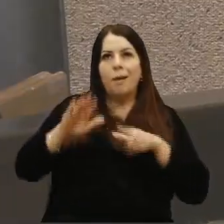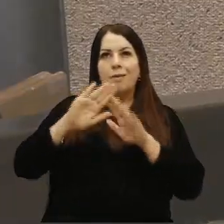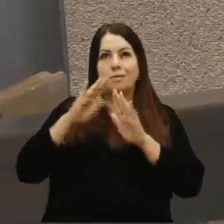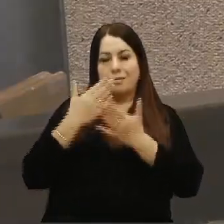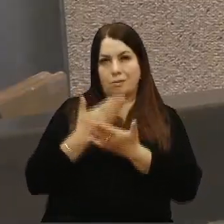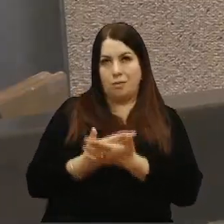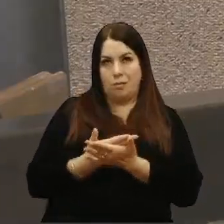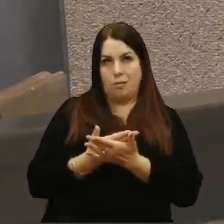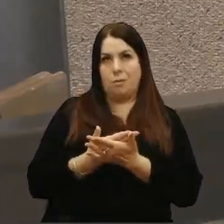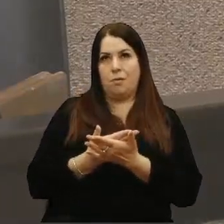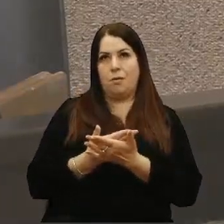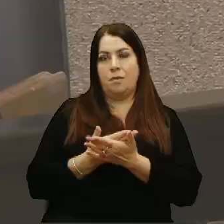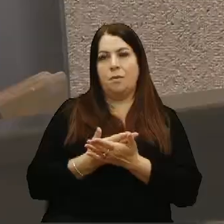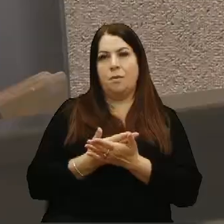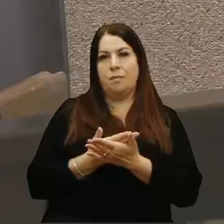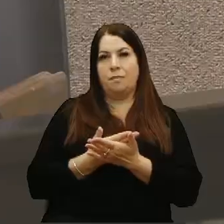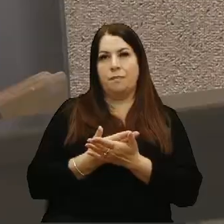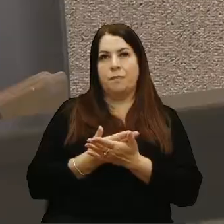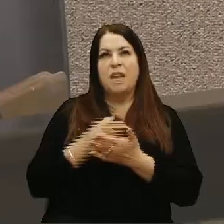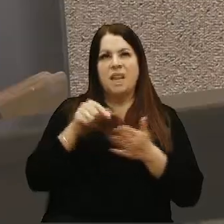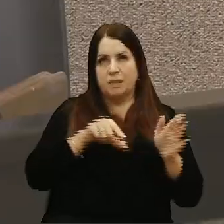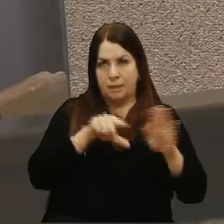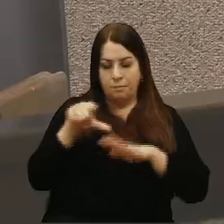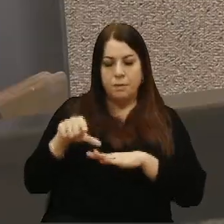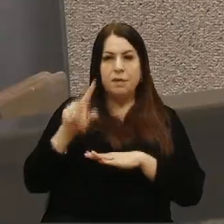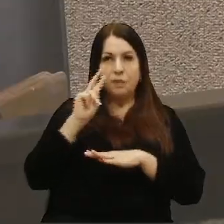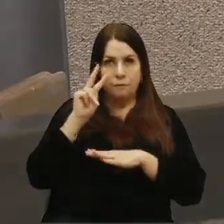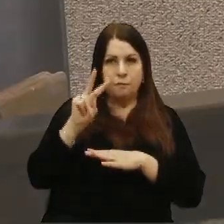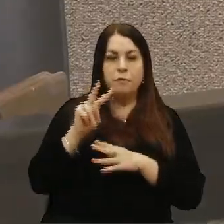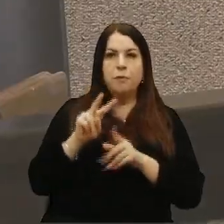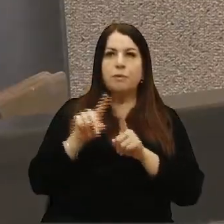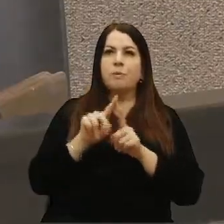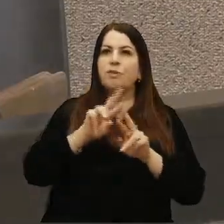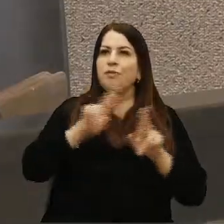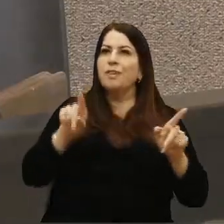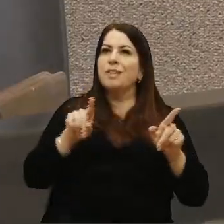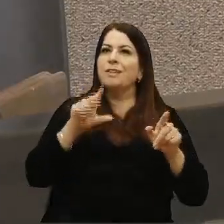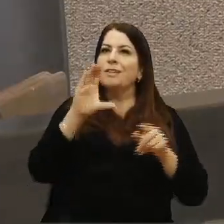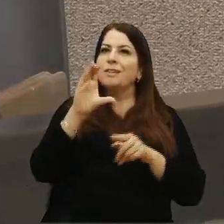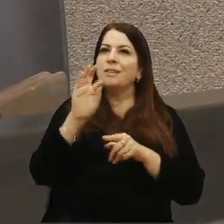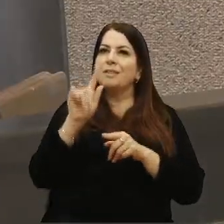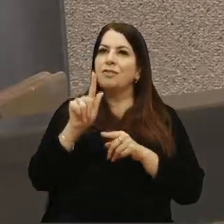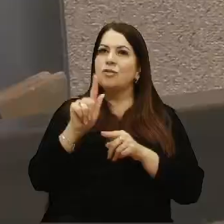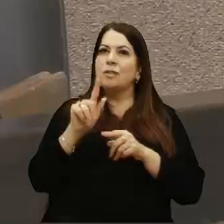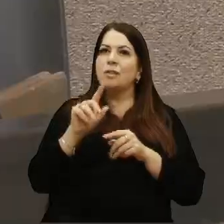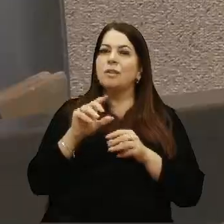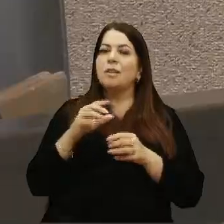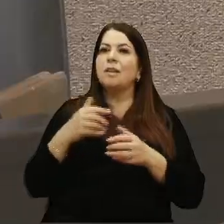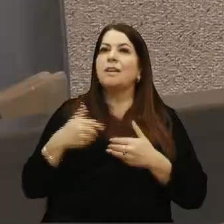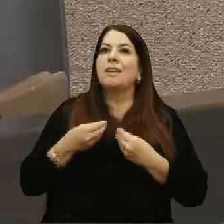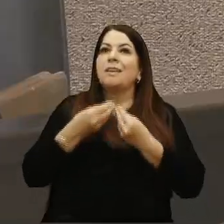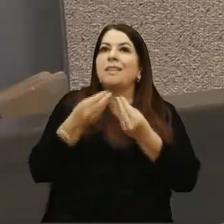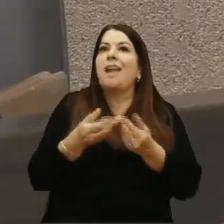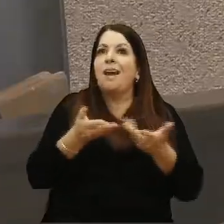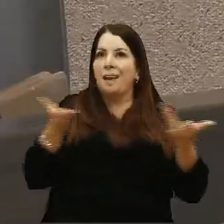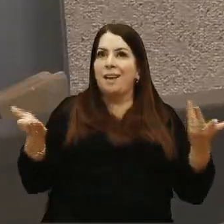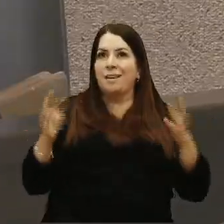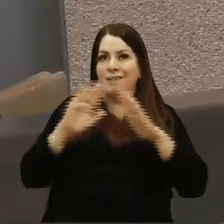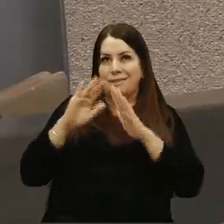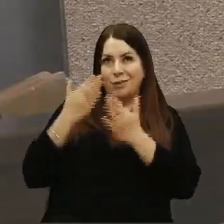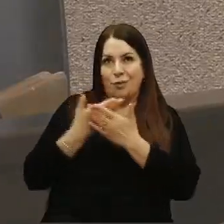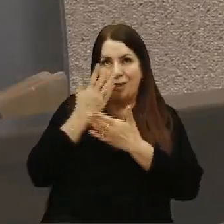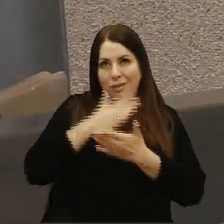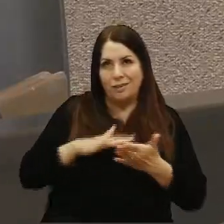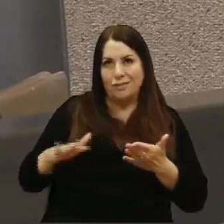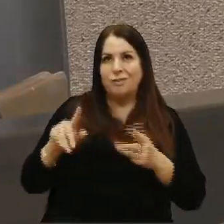escolares. Nessa semana a gente verifica que vários CTGs se dispõem a ir nas escolinhas